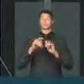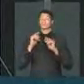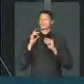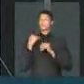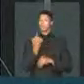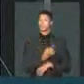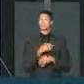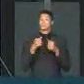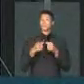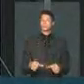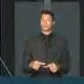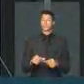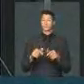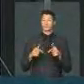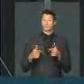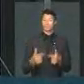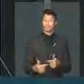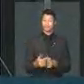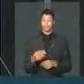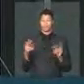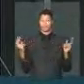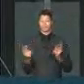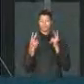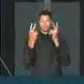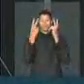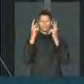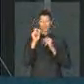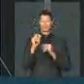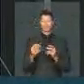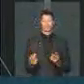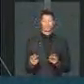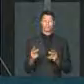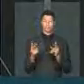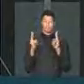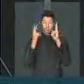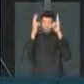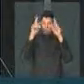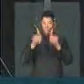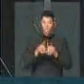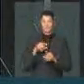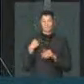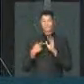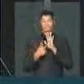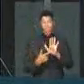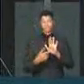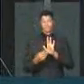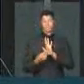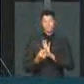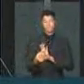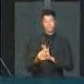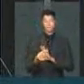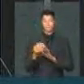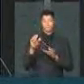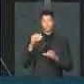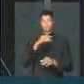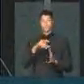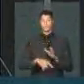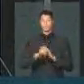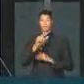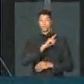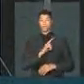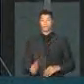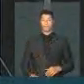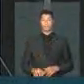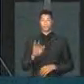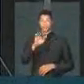não só estivemos nessa luta vitoriosa, que foi a luta vitoriosa que se deu à eleição do governador